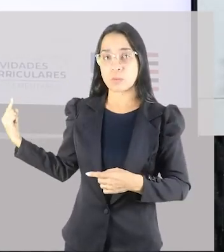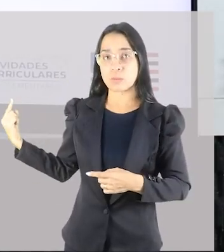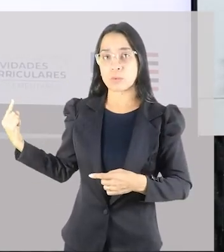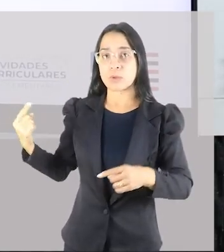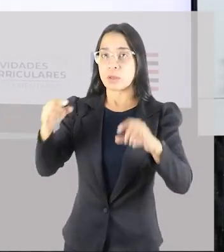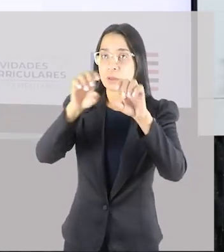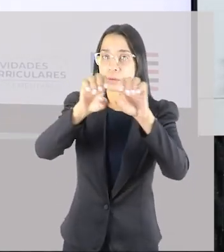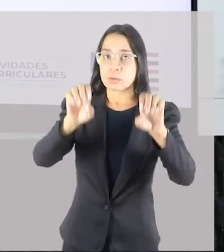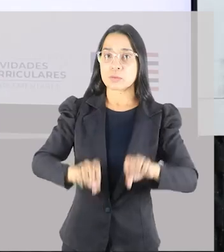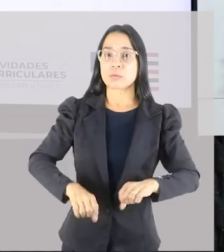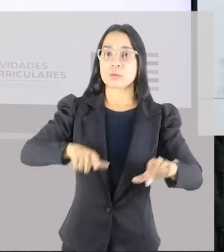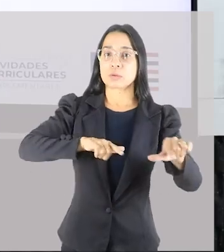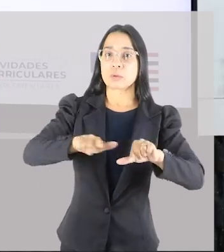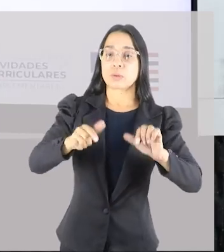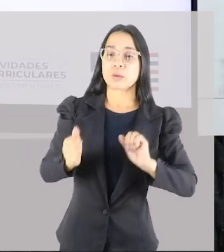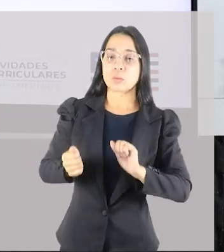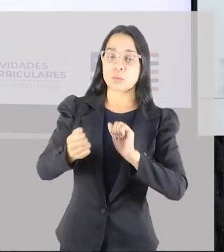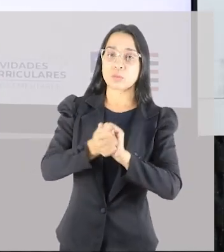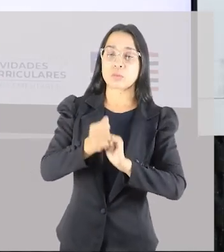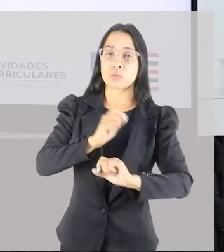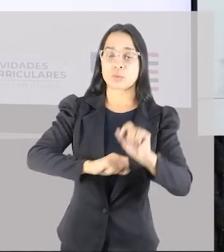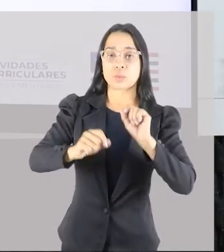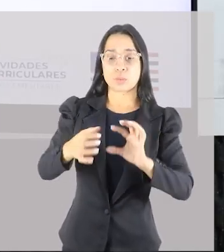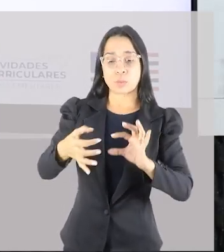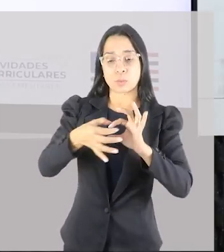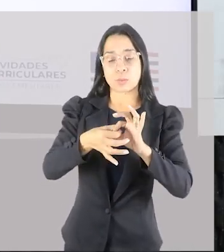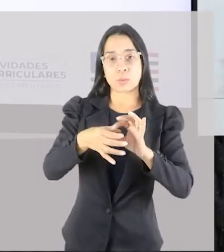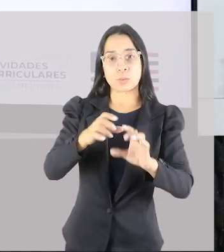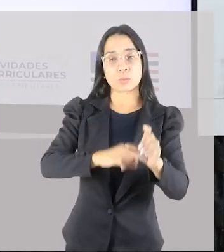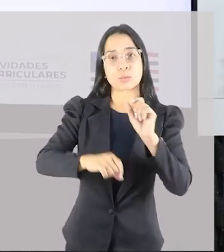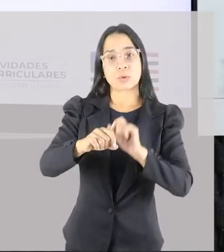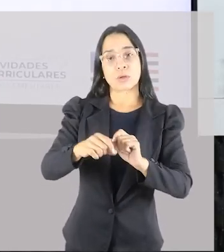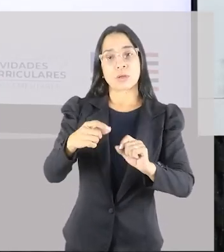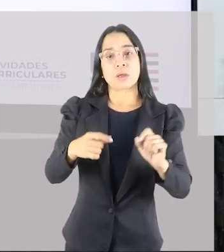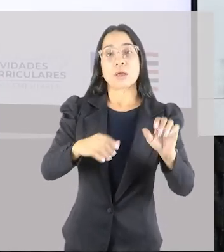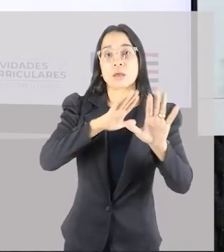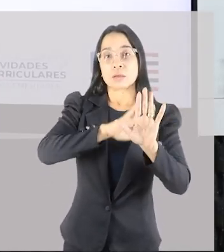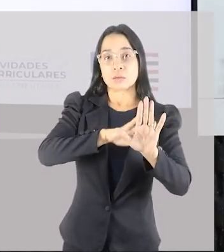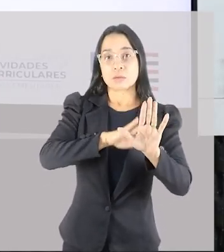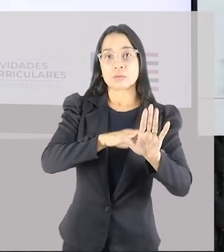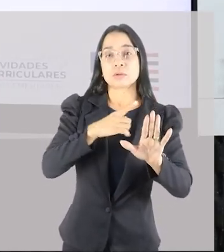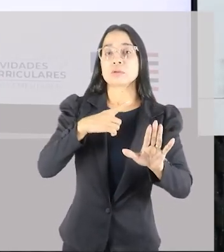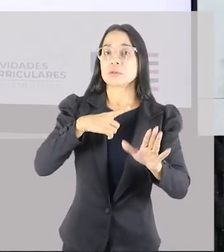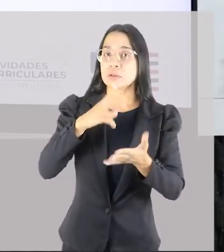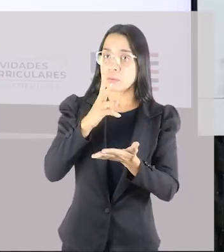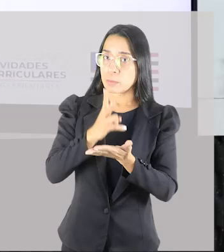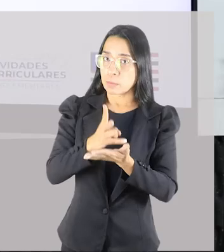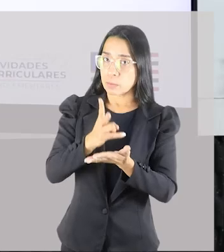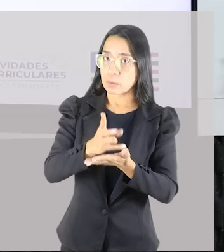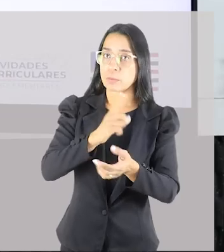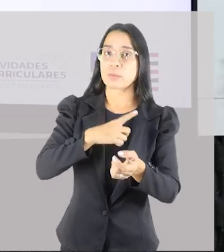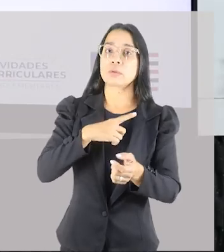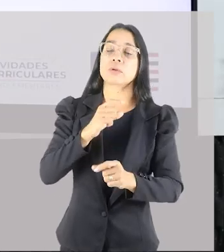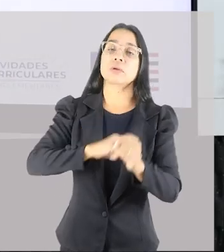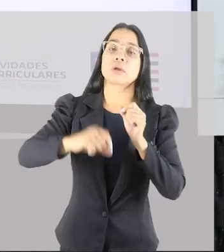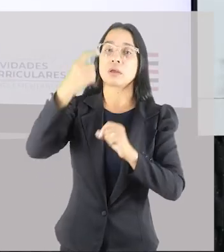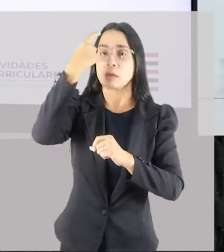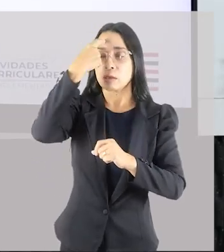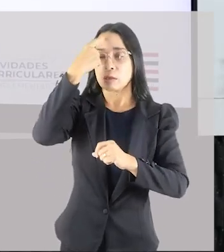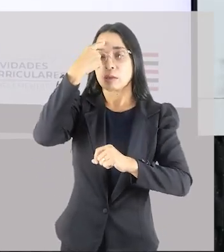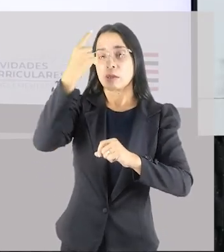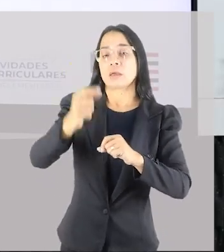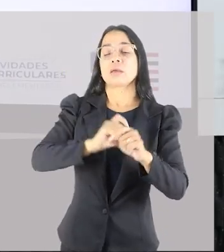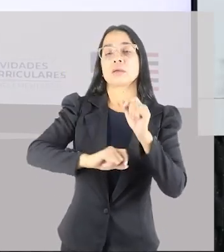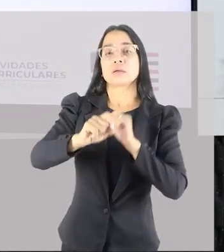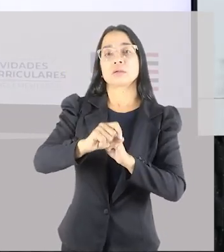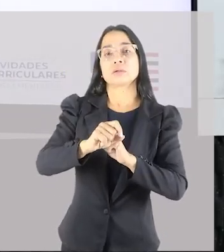juntas a ideologia ela sempre te traz uma ideia de dominação E esta ideia de dominação ela vai te